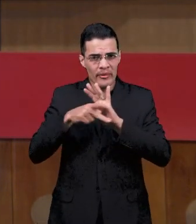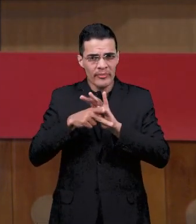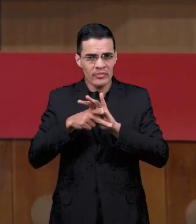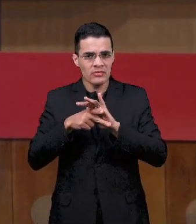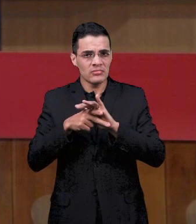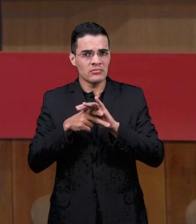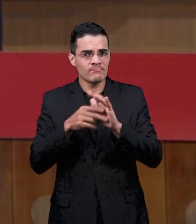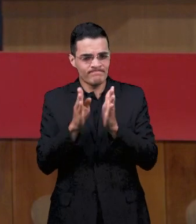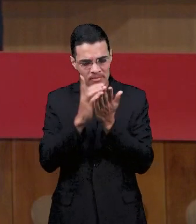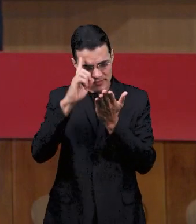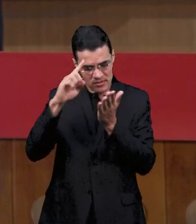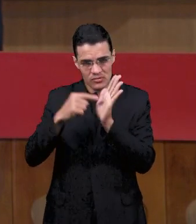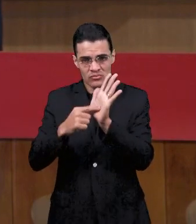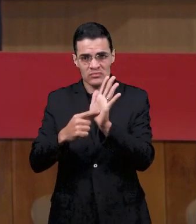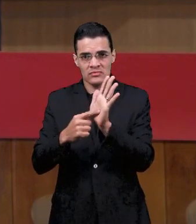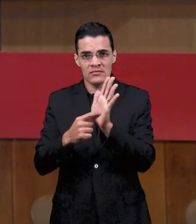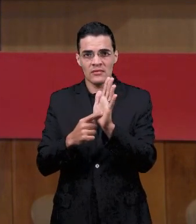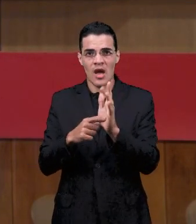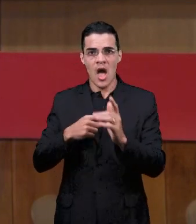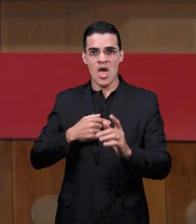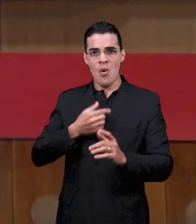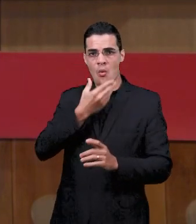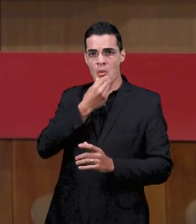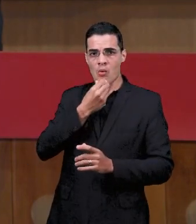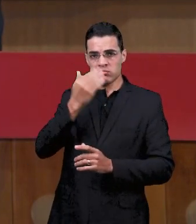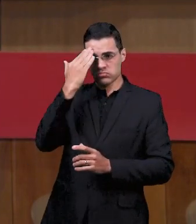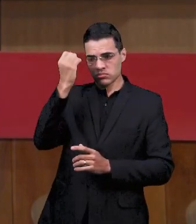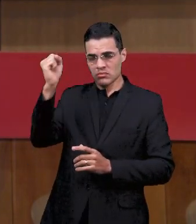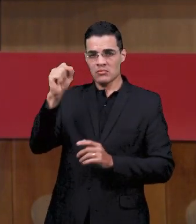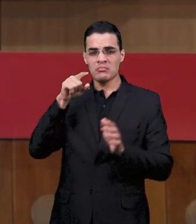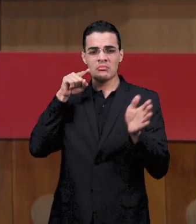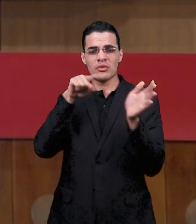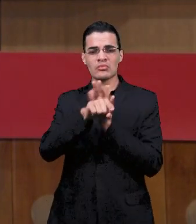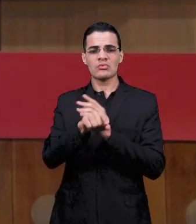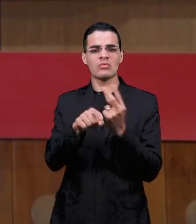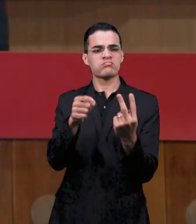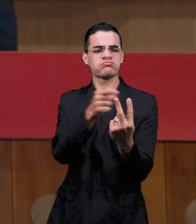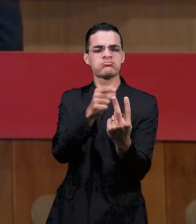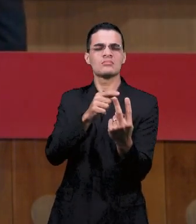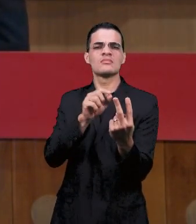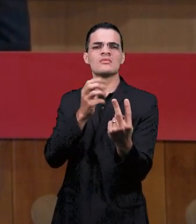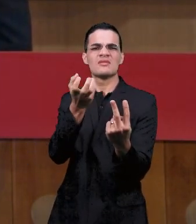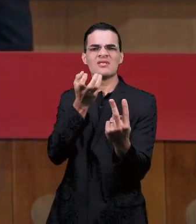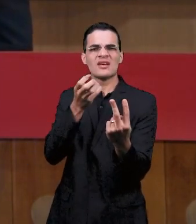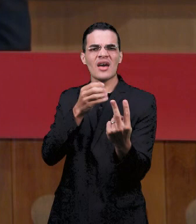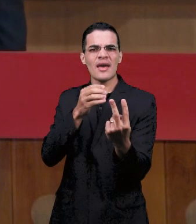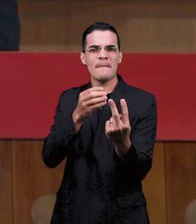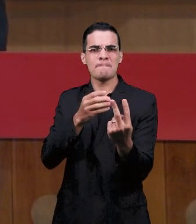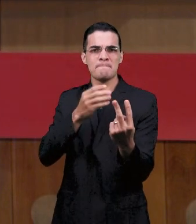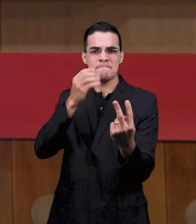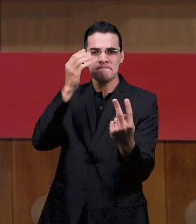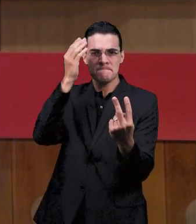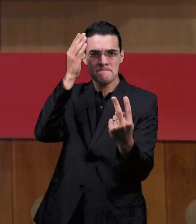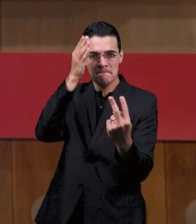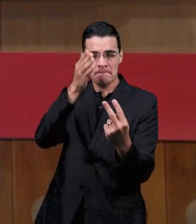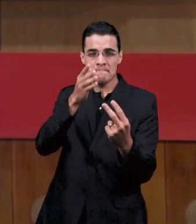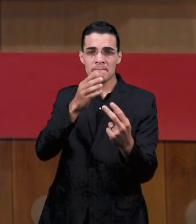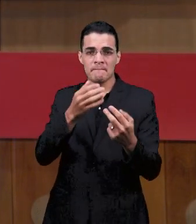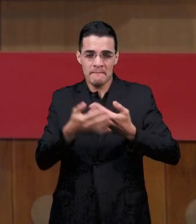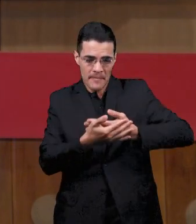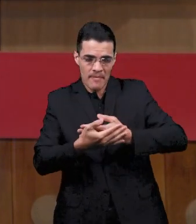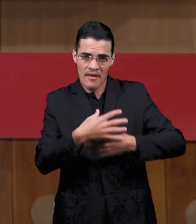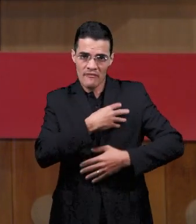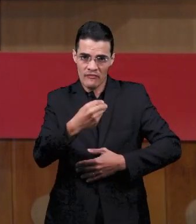quer dividir a criança não é a mãe verdadeira. Quem quer dividir a criança